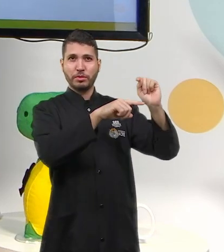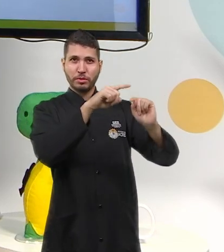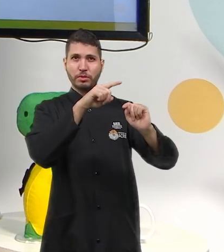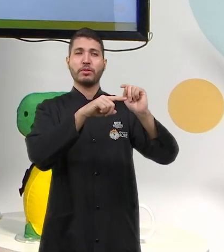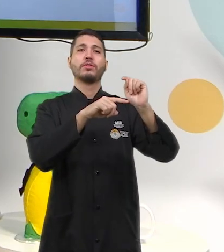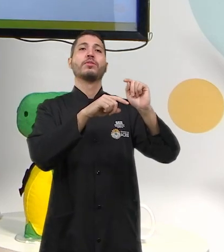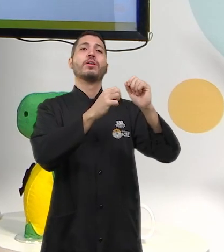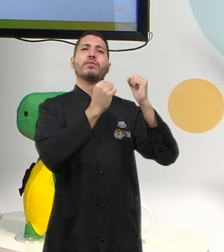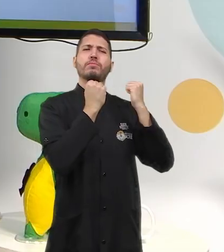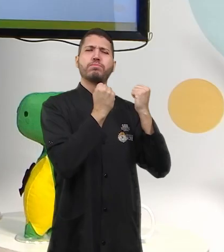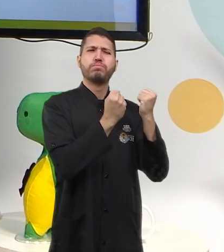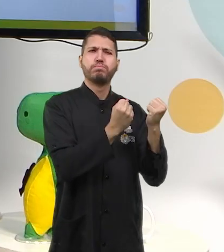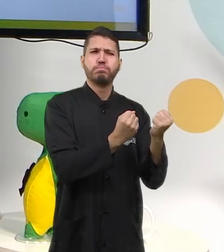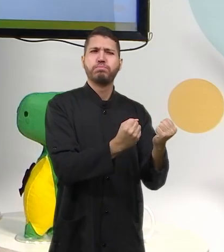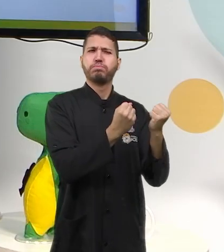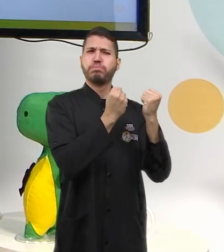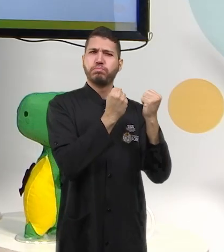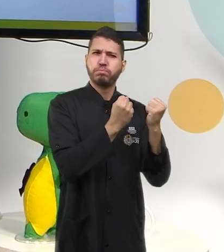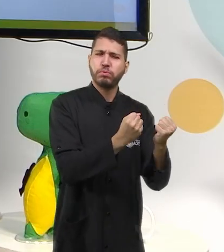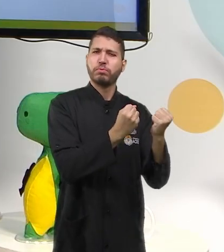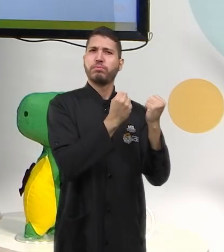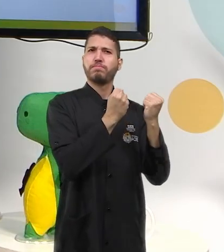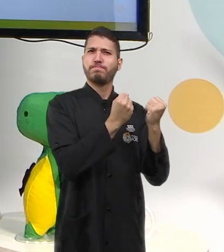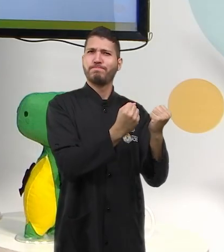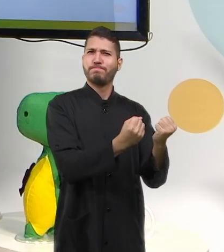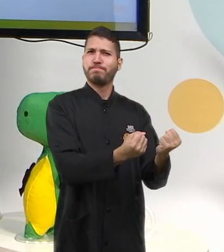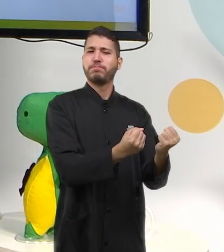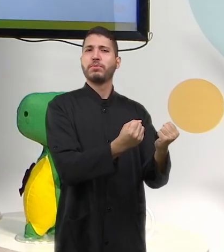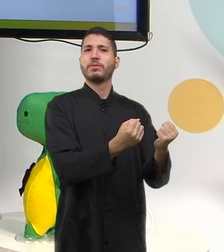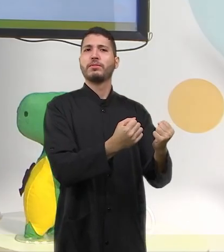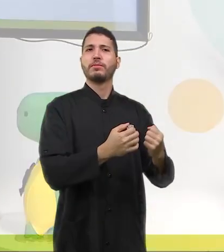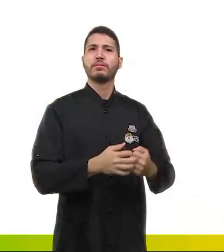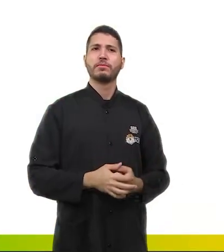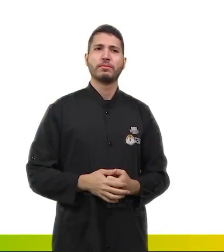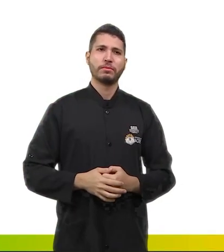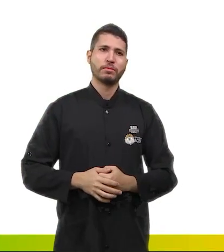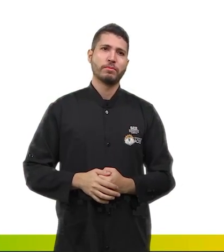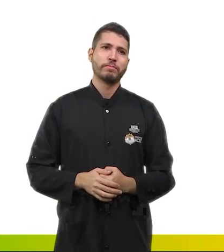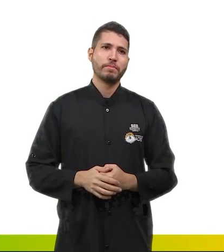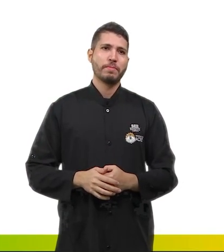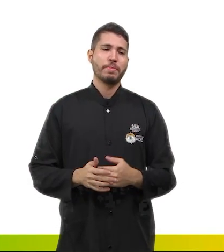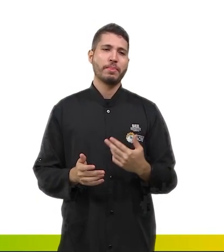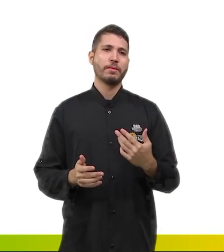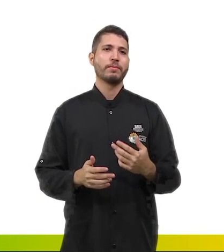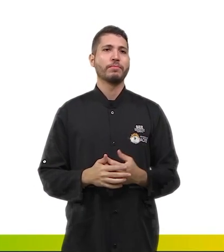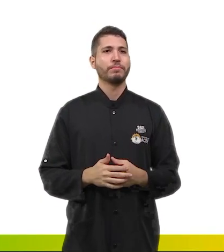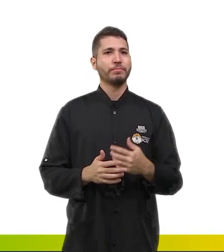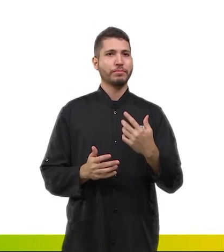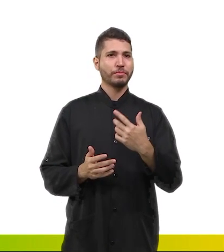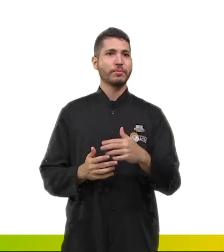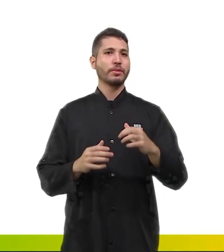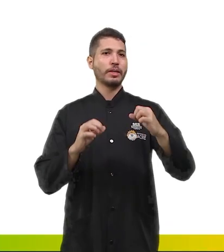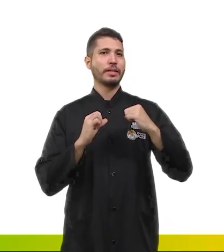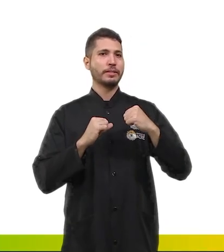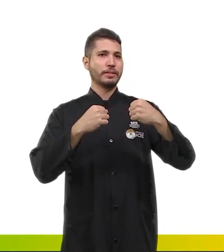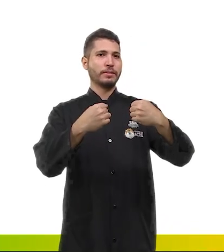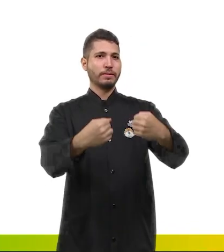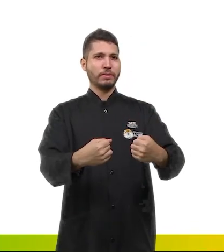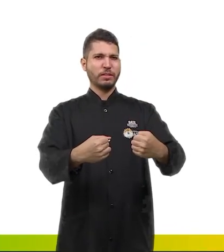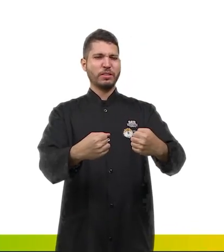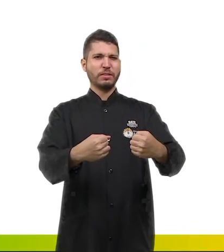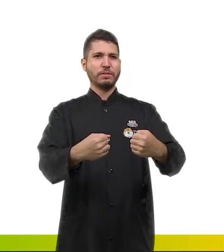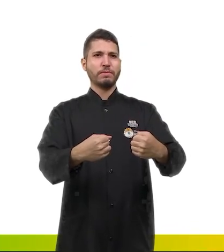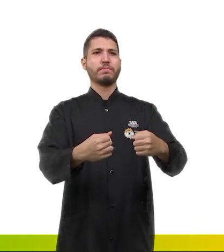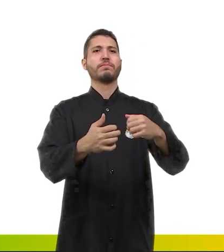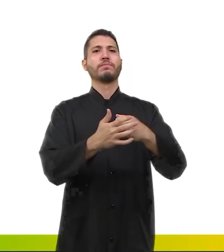ser inserida para a aplicação dessa força. E por fim, tem a da resistência da força, que é a capacidade de sustentar um